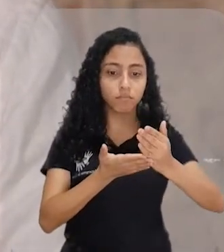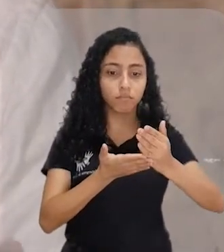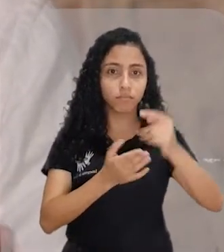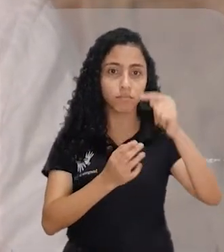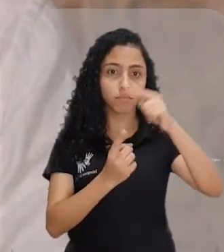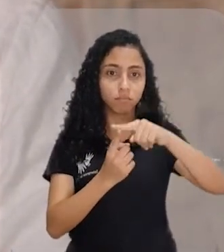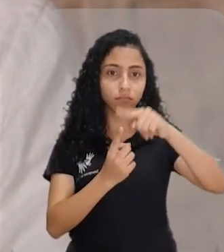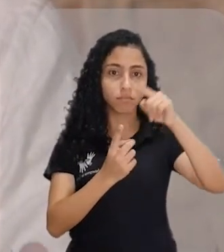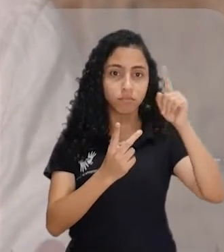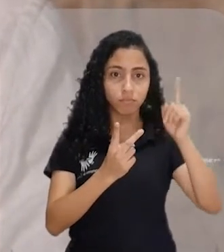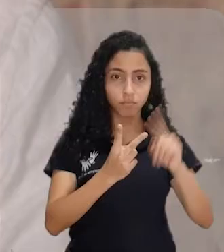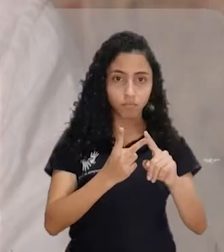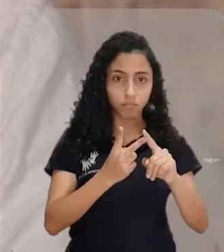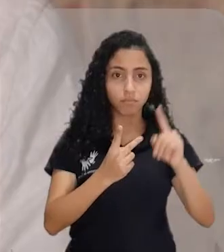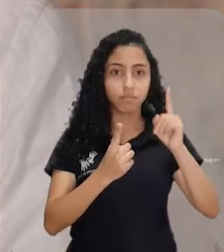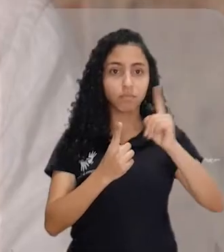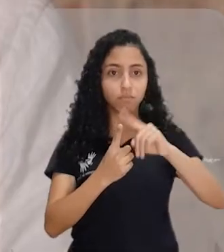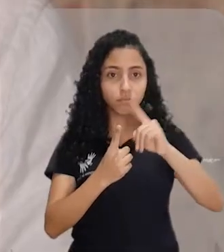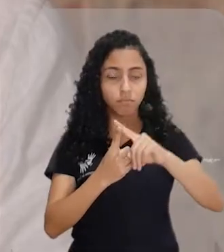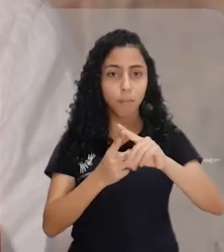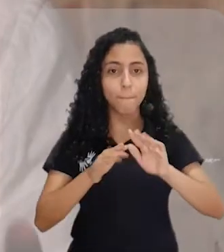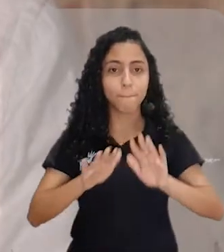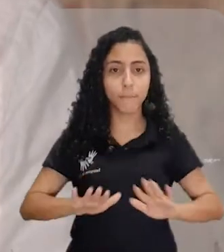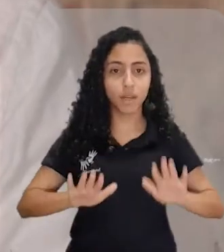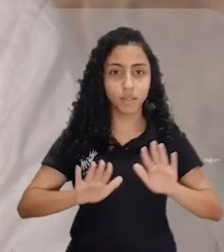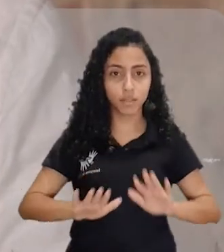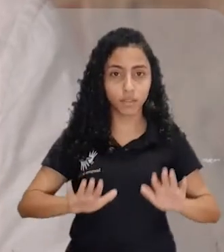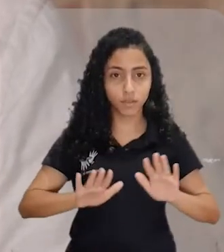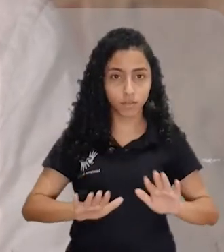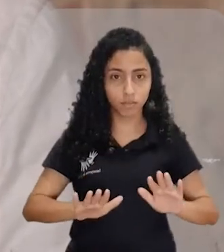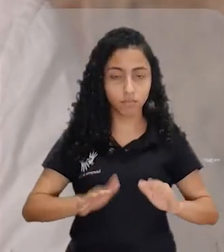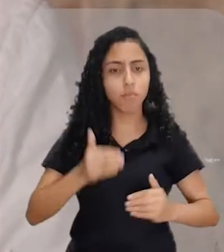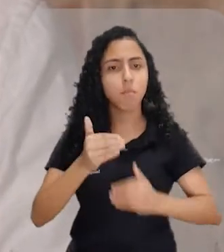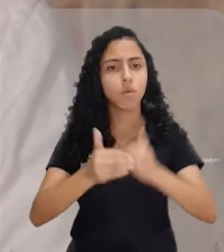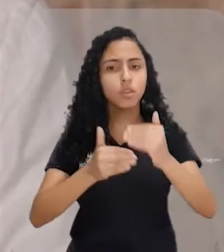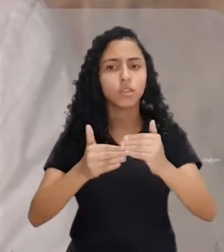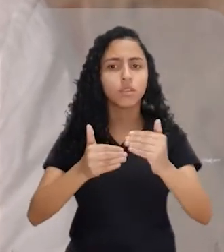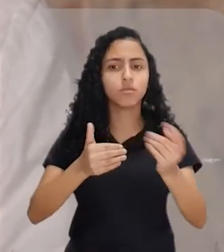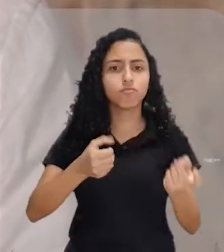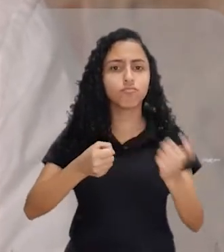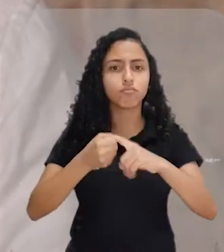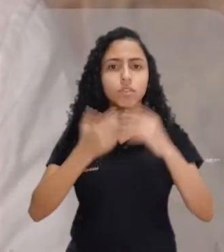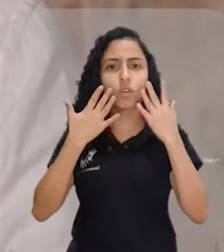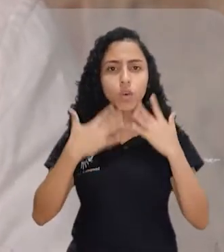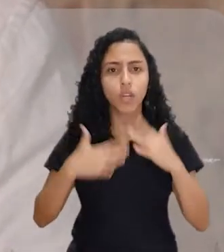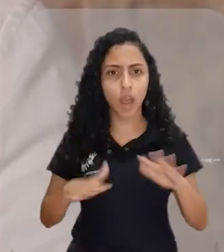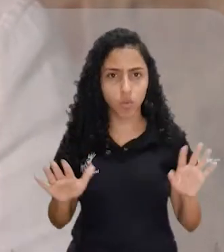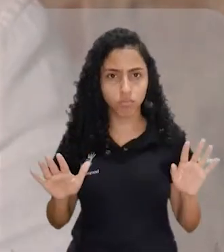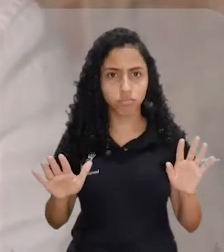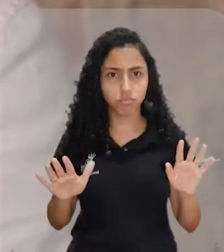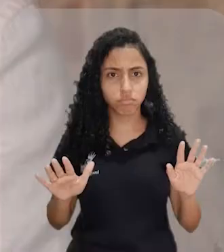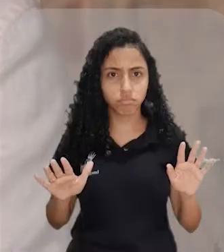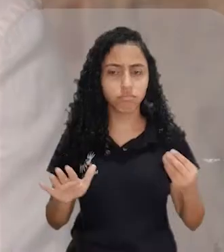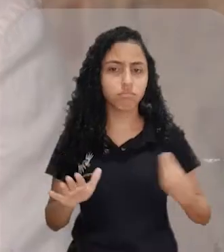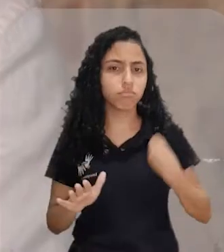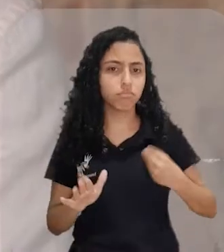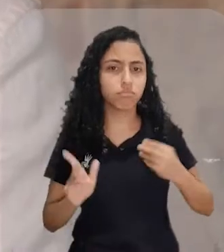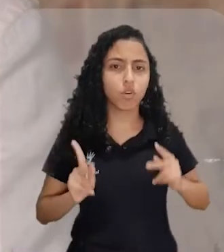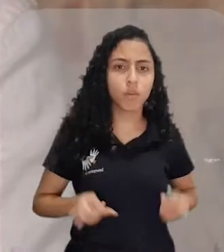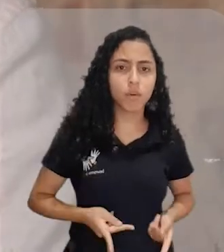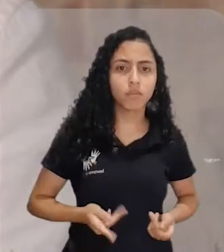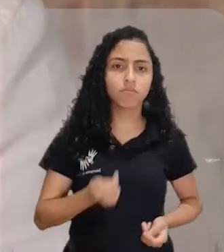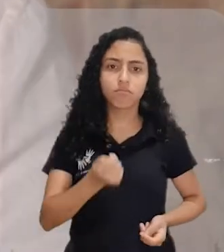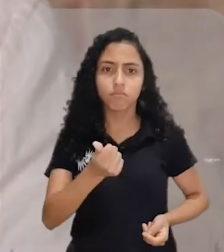tipicamente divididas em dois grandes grupos. A chamada restauração passiva, aí a gente vai falar do processo de regeneração